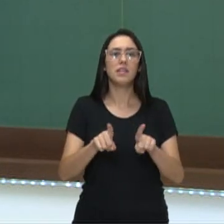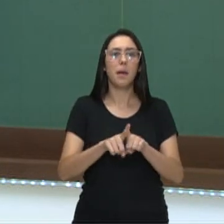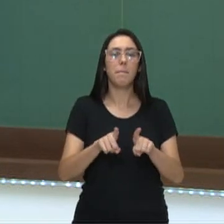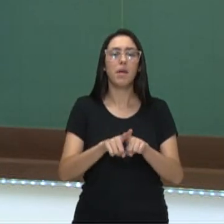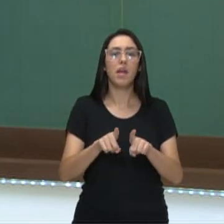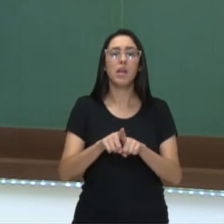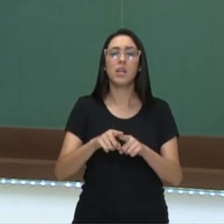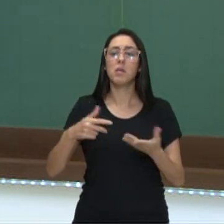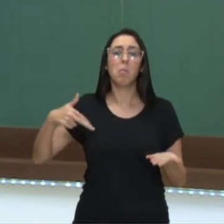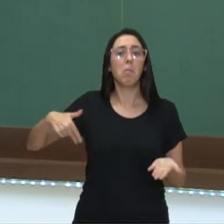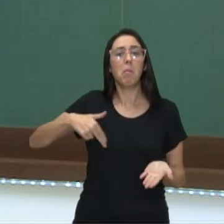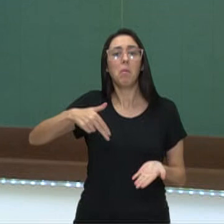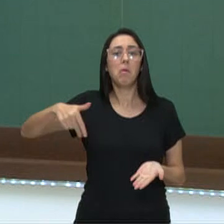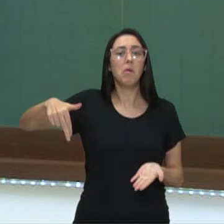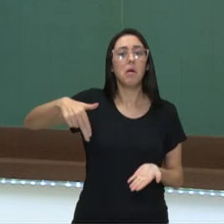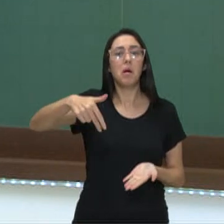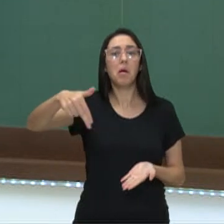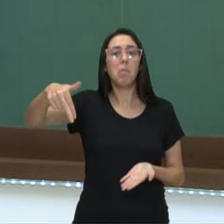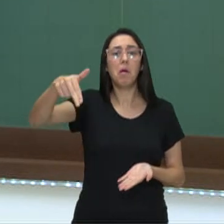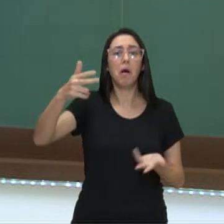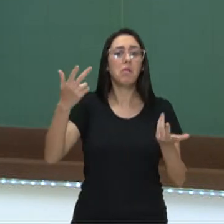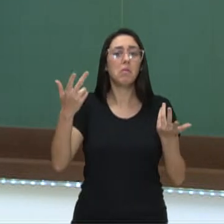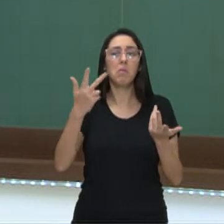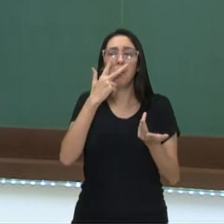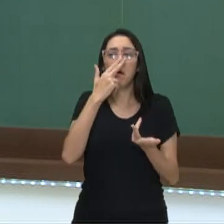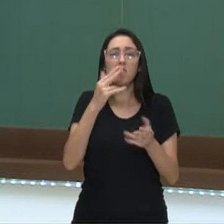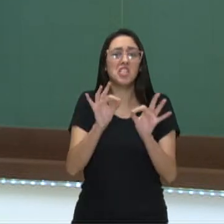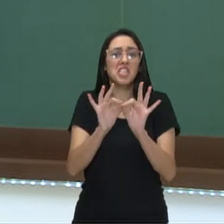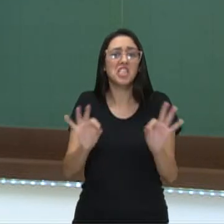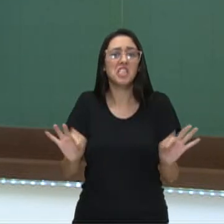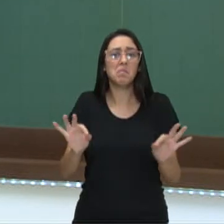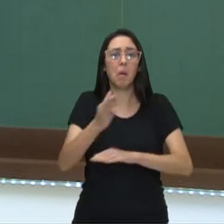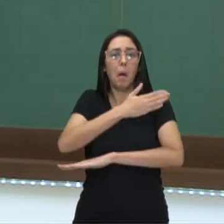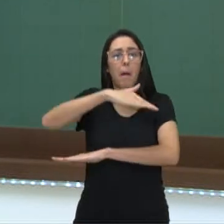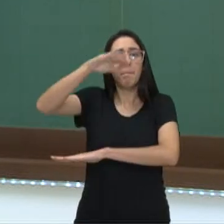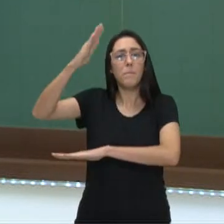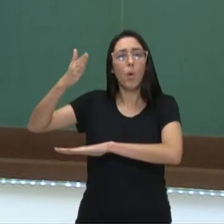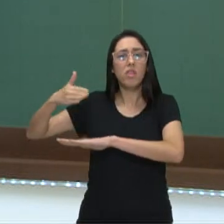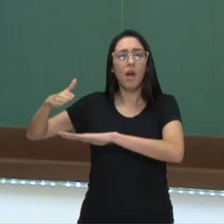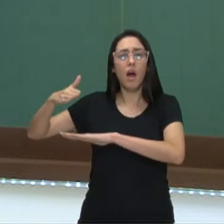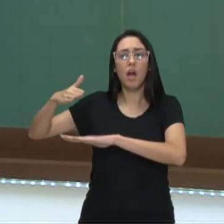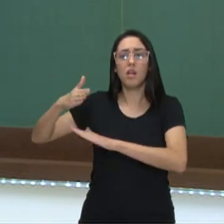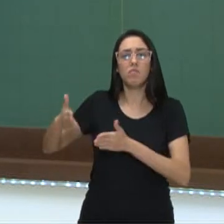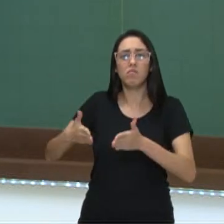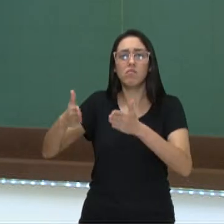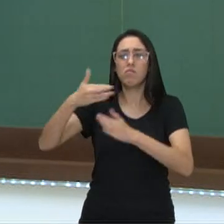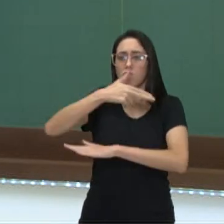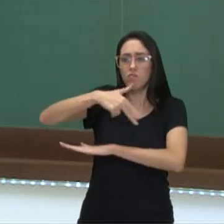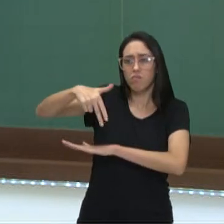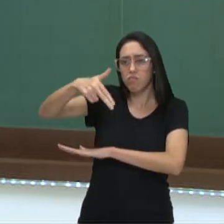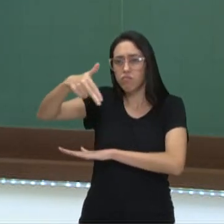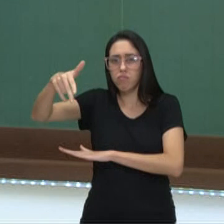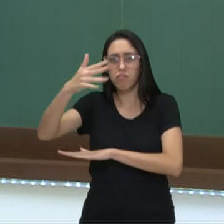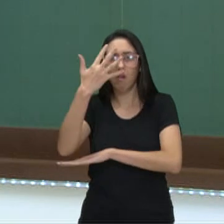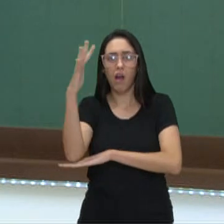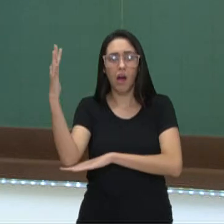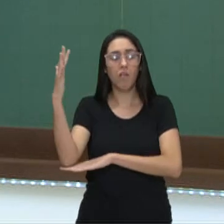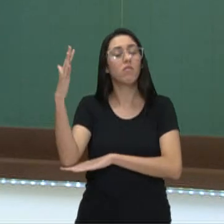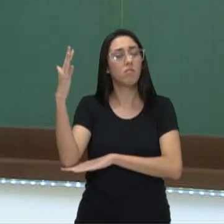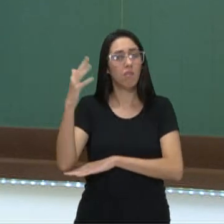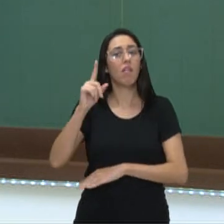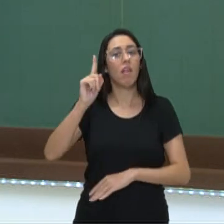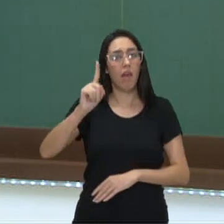simples caminhada, né? Uma simples caminhada numa montanha ou numa trilha também é considerado